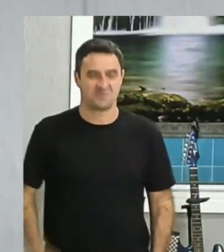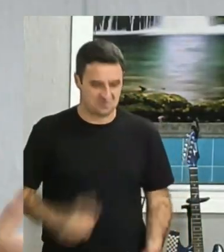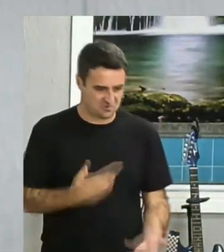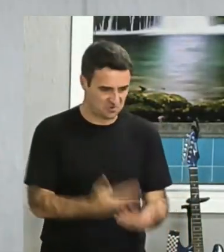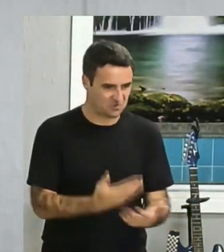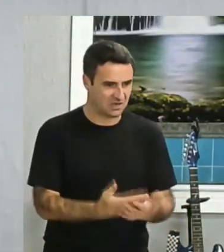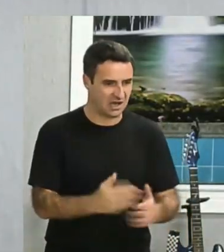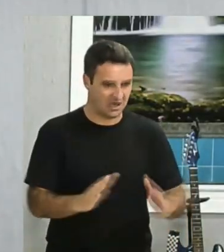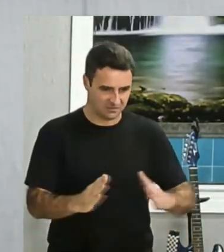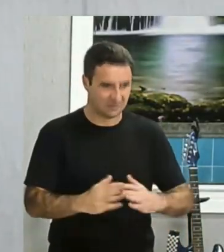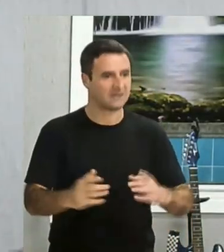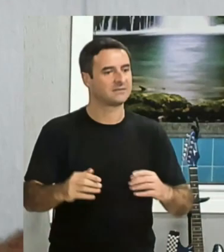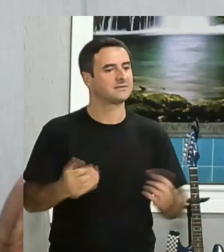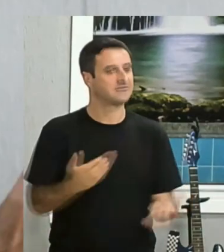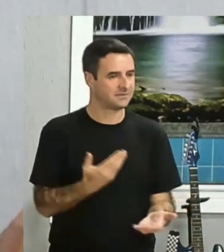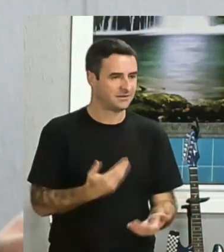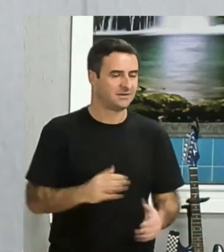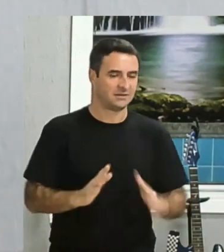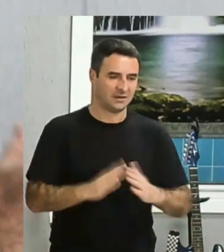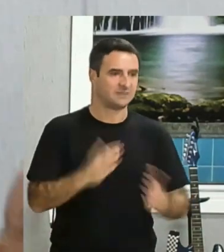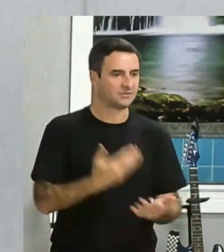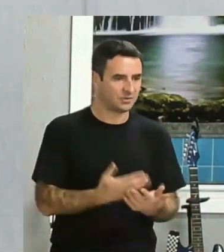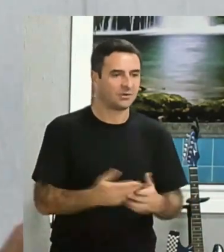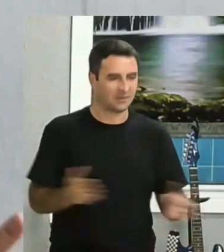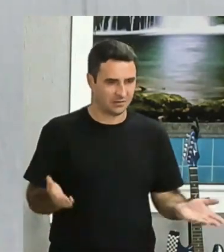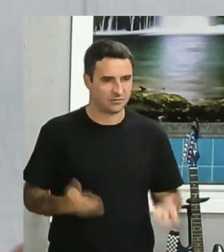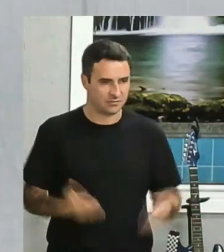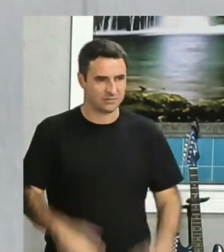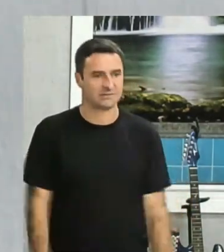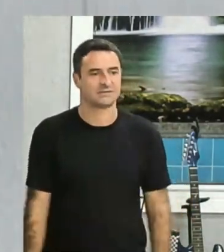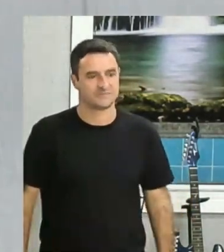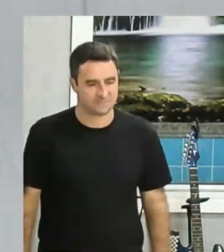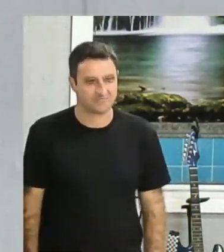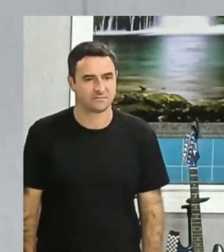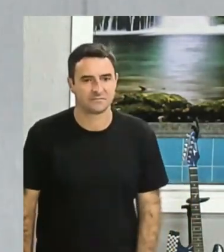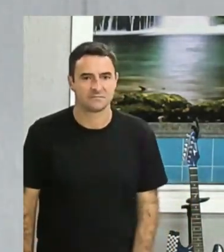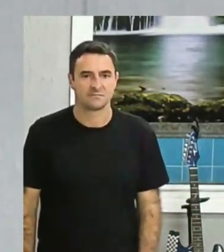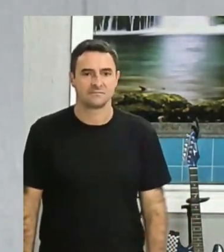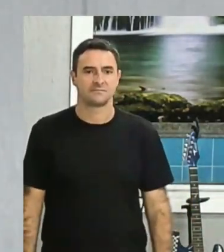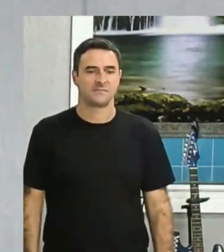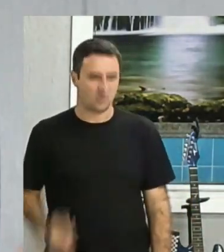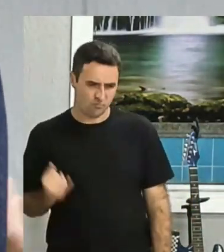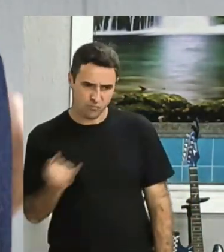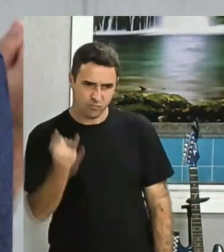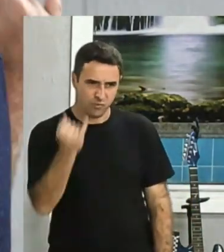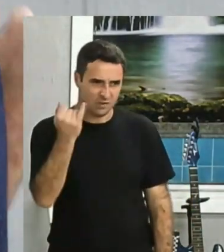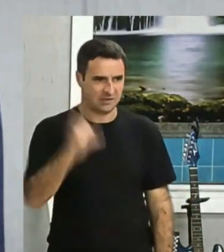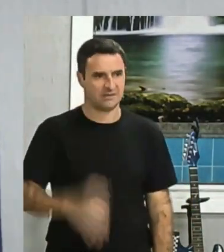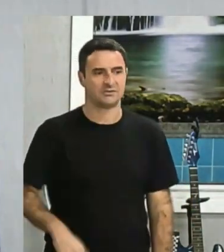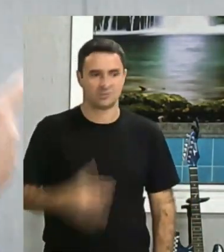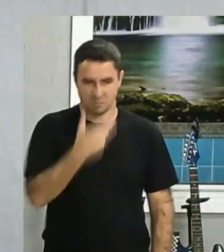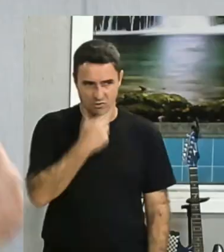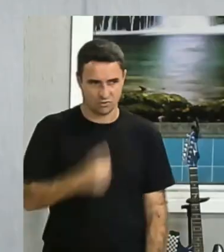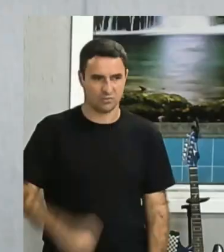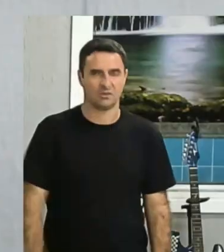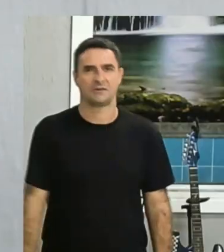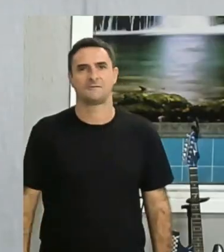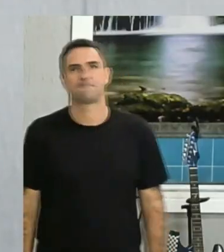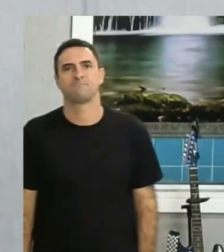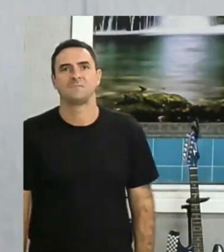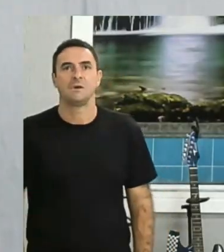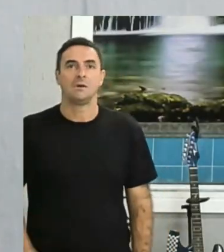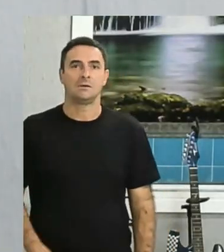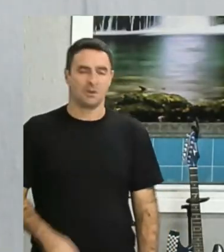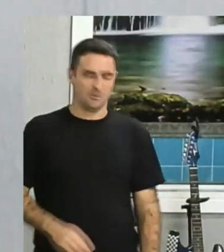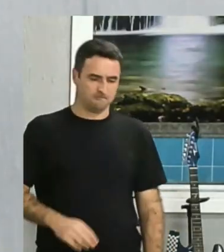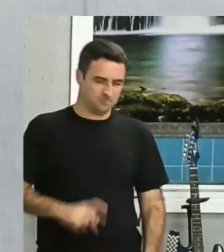estudado, né? Mas ele era um filósofo, um brilhante filósofo. Então, para ir de Patmos até Mileto, que fica